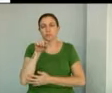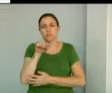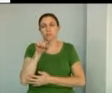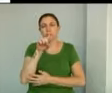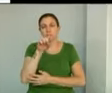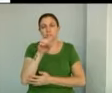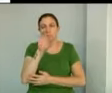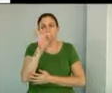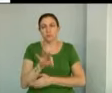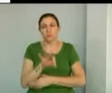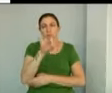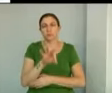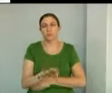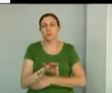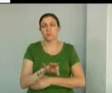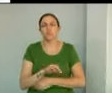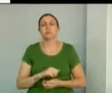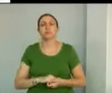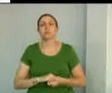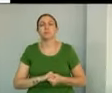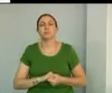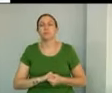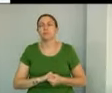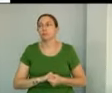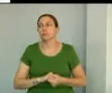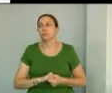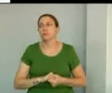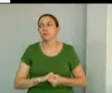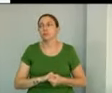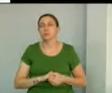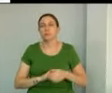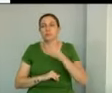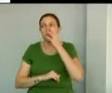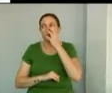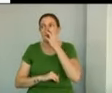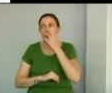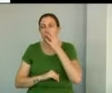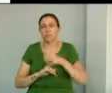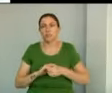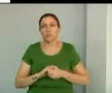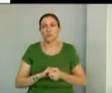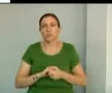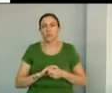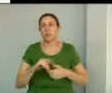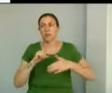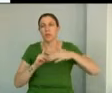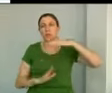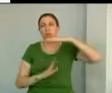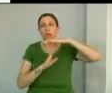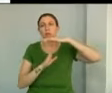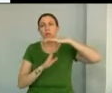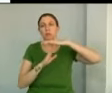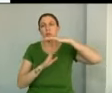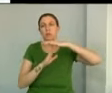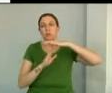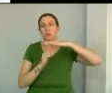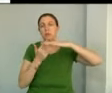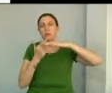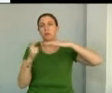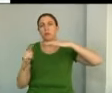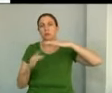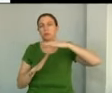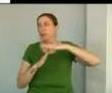48,10% da receita corrente líquida, ele entra no chamado do limite de alerta, onde que o município não tem restrição nenhuma, ele